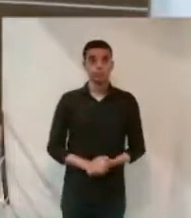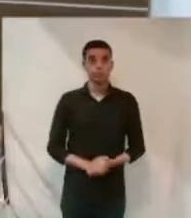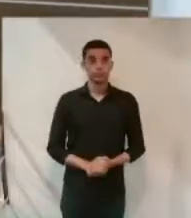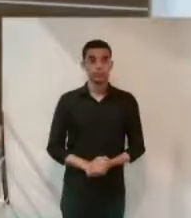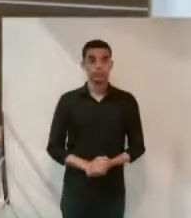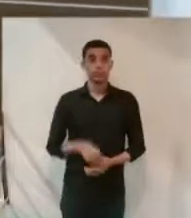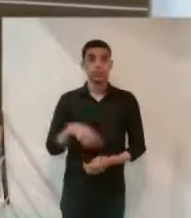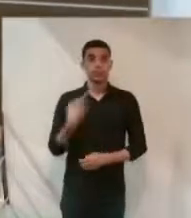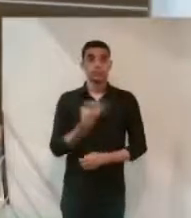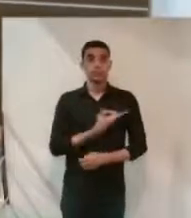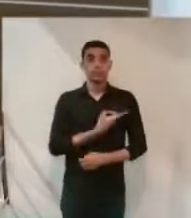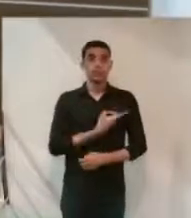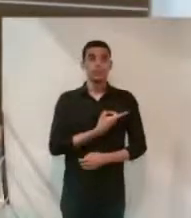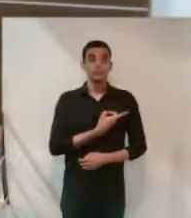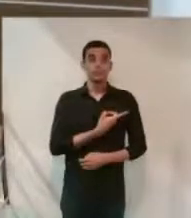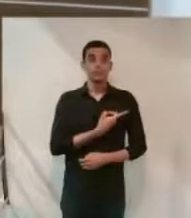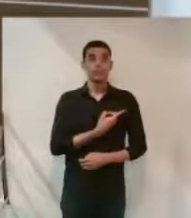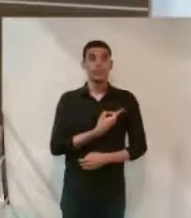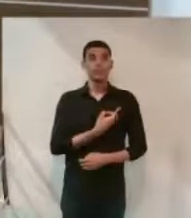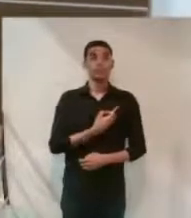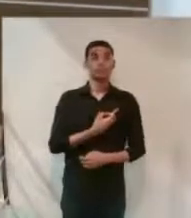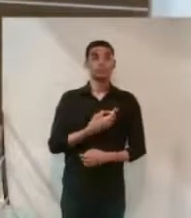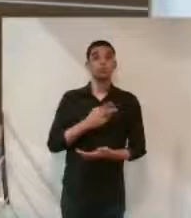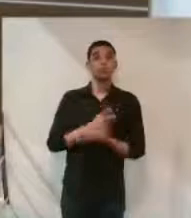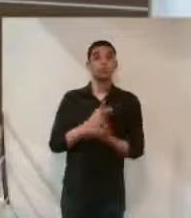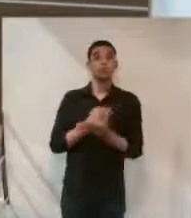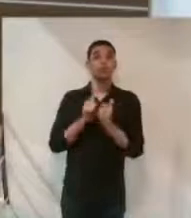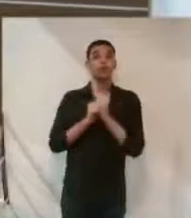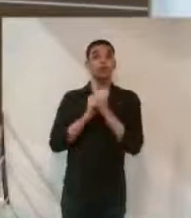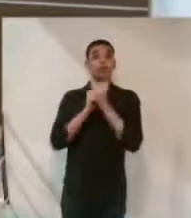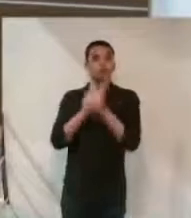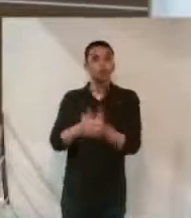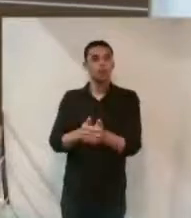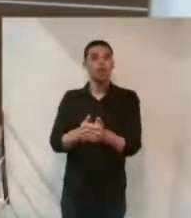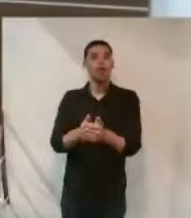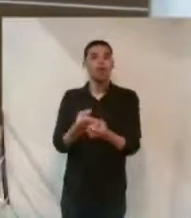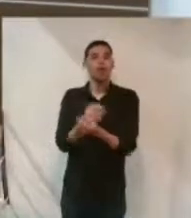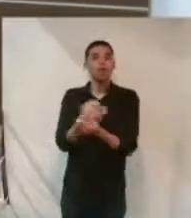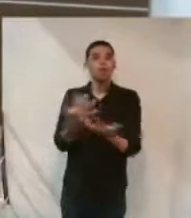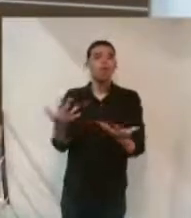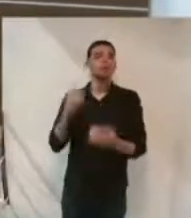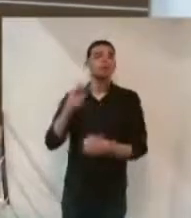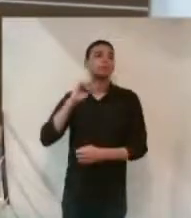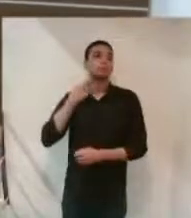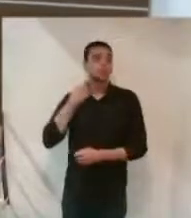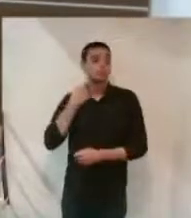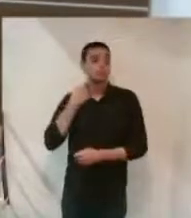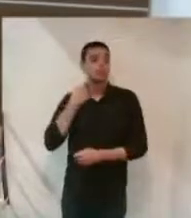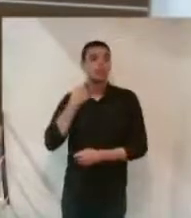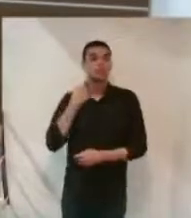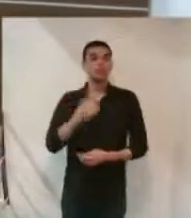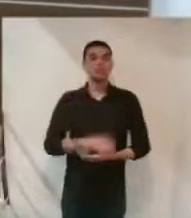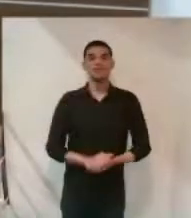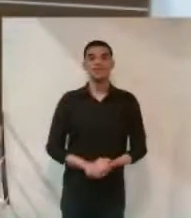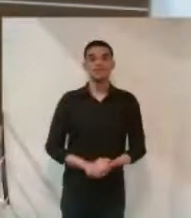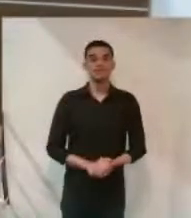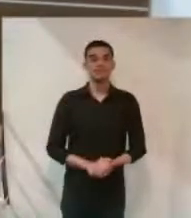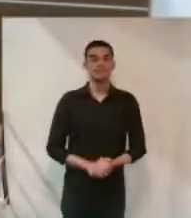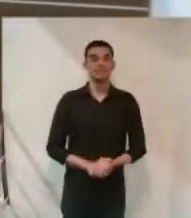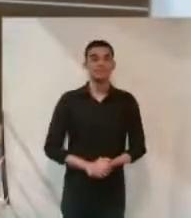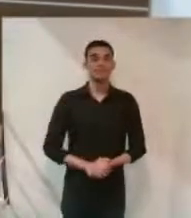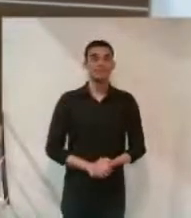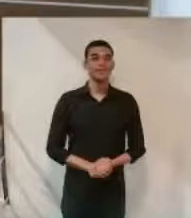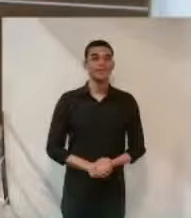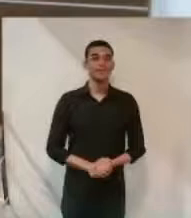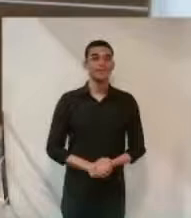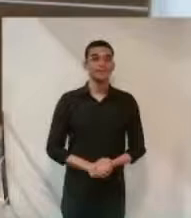um trabalho também lá no tribunal que acompanha a quantidade de resíduo em que cada município deposita nos aterros sanitários.